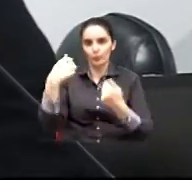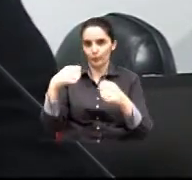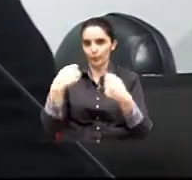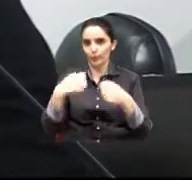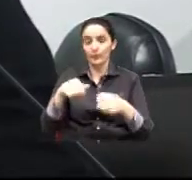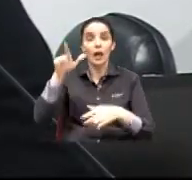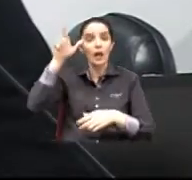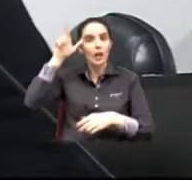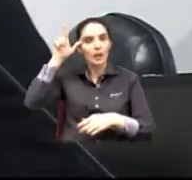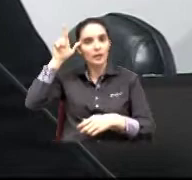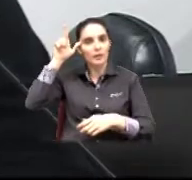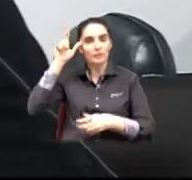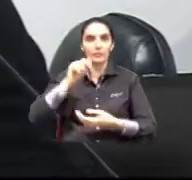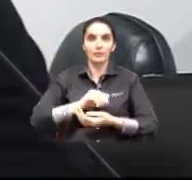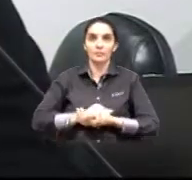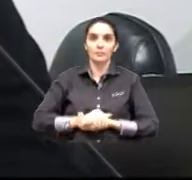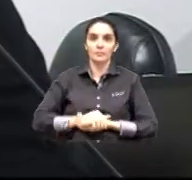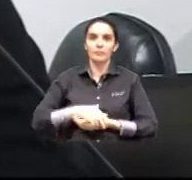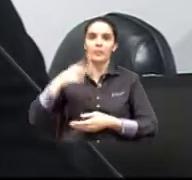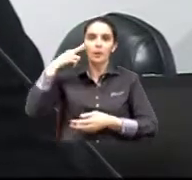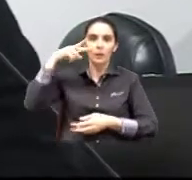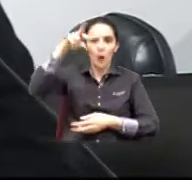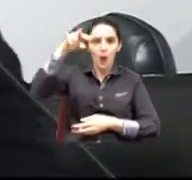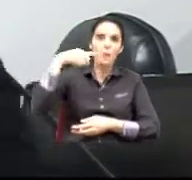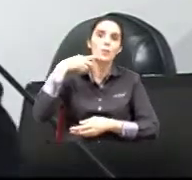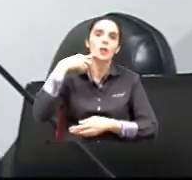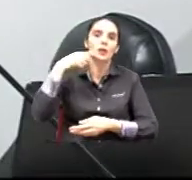Lívia, eu queria que a Lívia olhasse para mim agora um pouquinho.